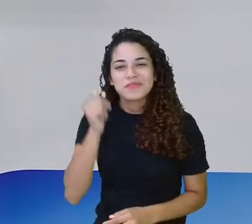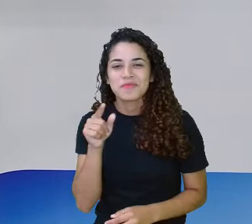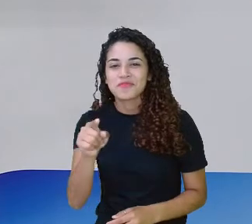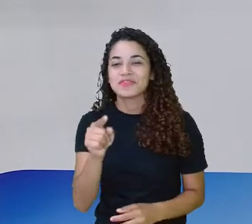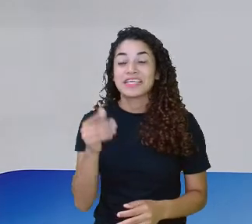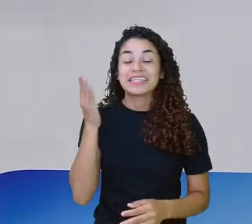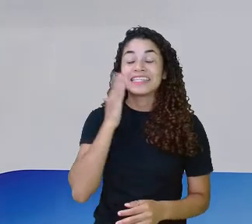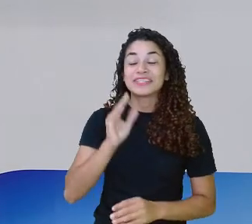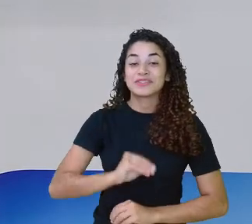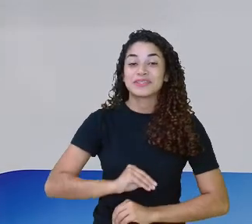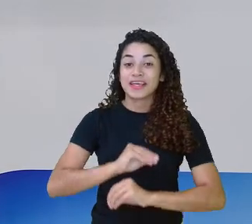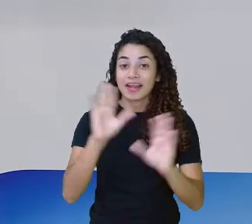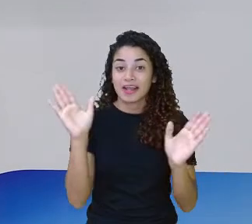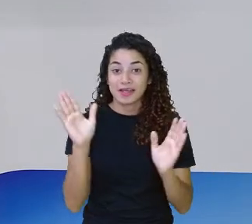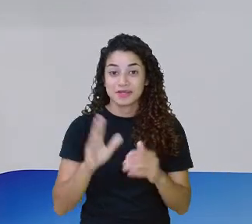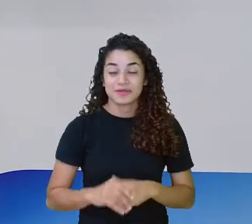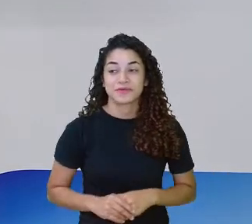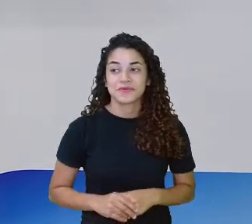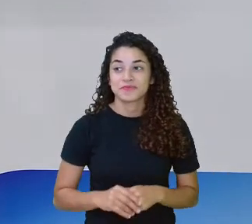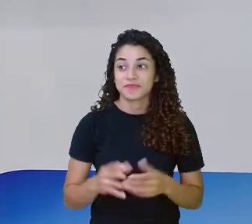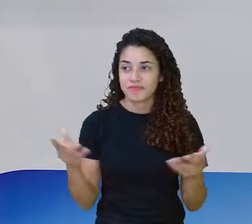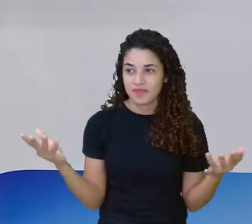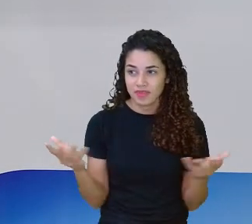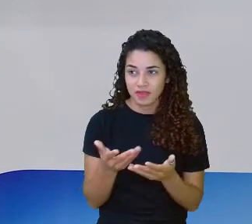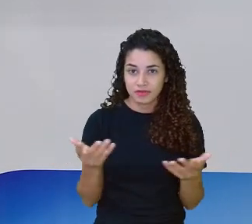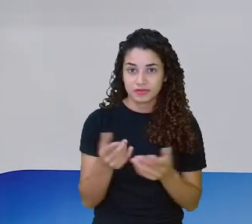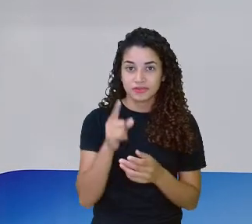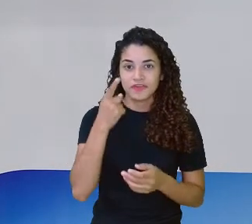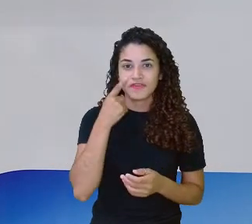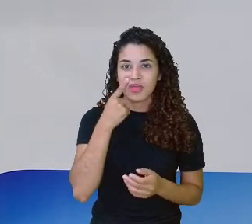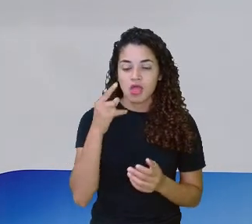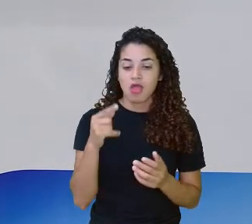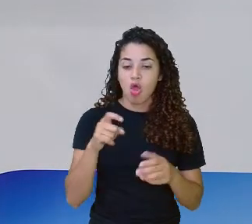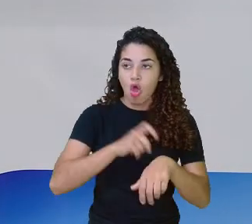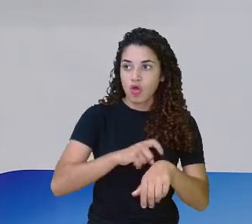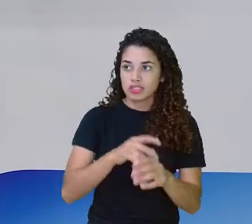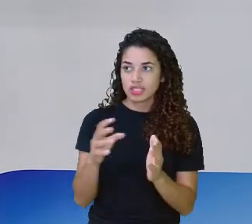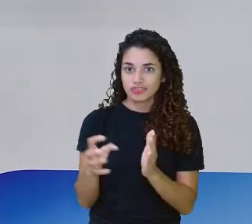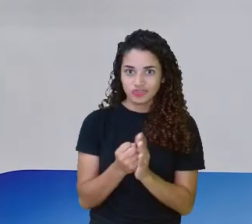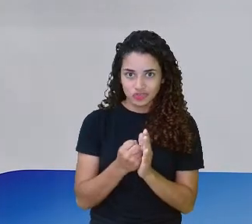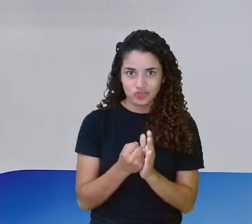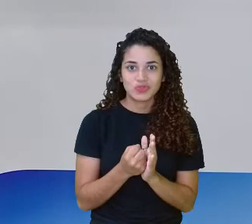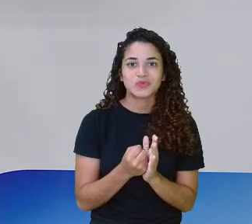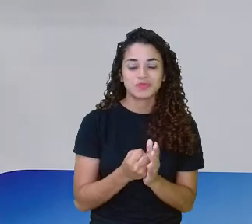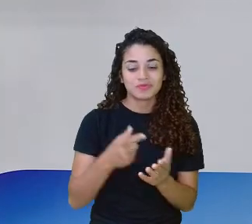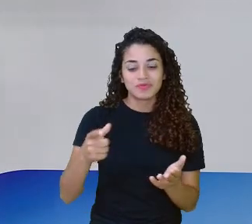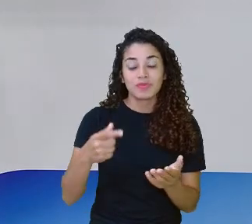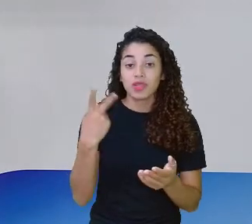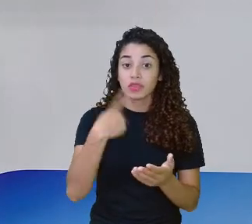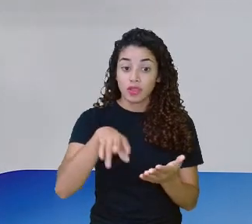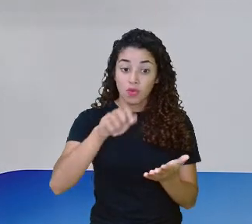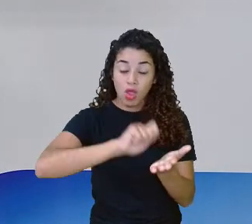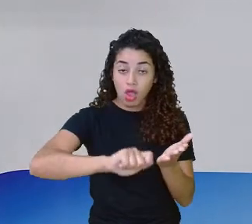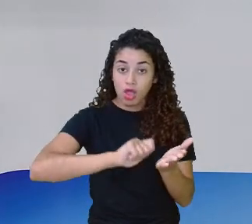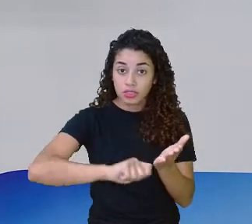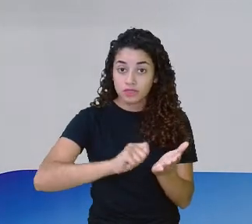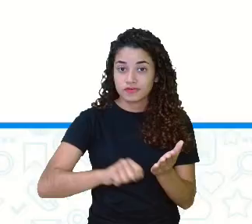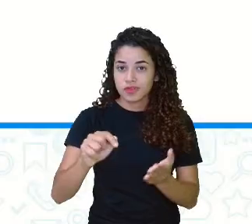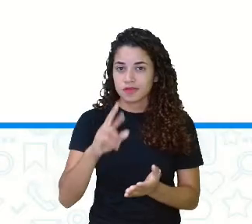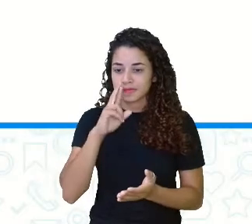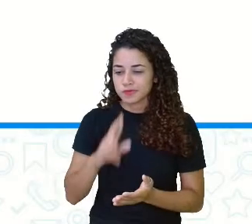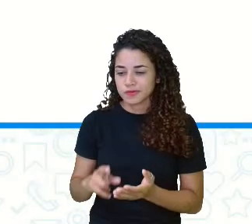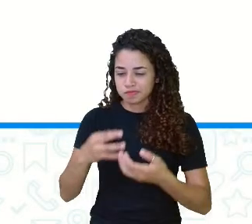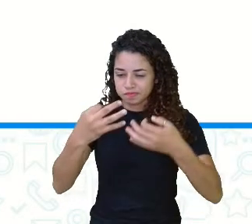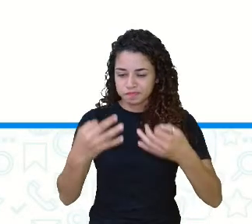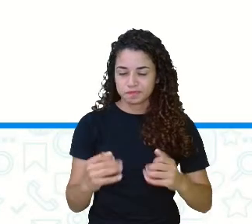está entendendo tudo. Agora, a gente vai para a hora do registro. Essa é para você fazer no seu caderno e responder bem